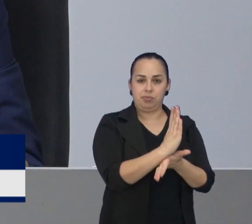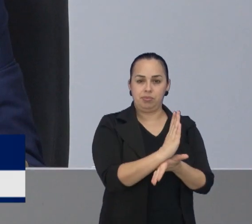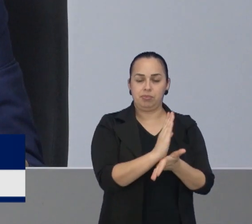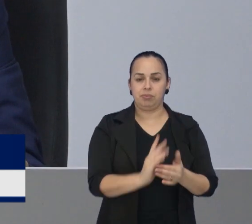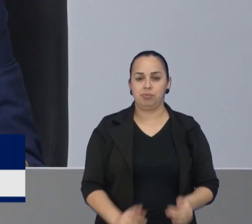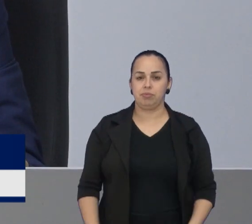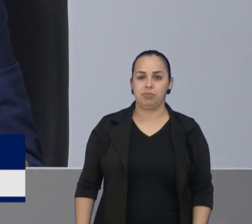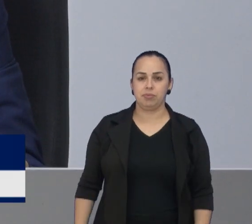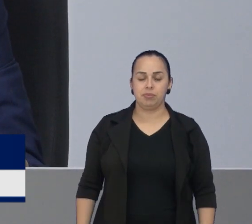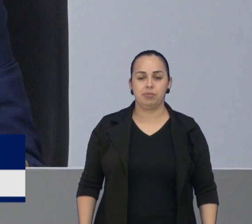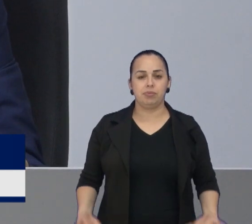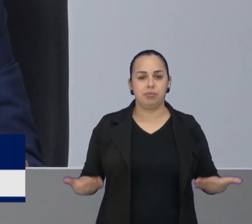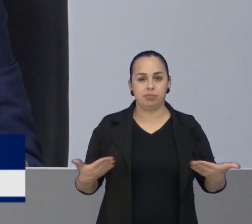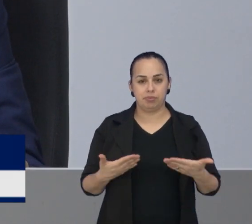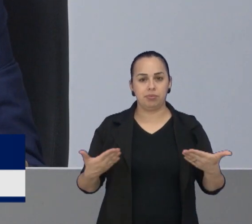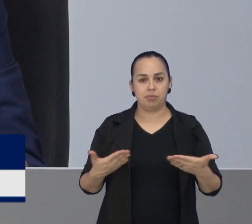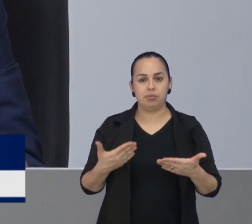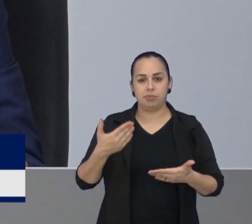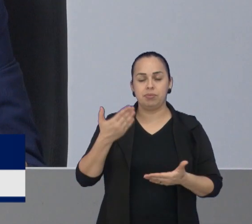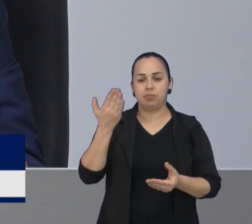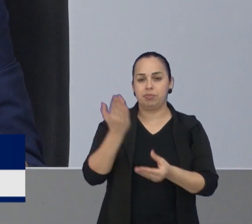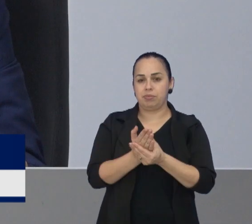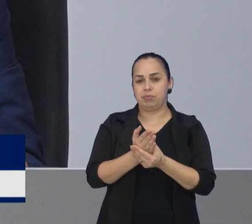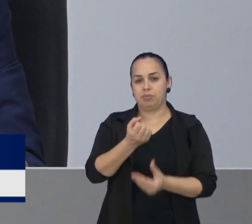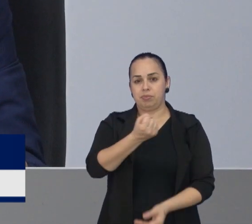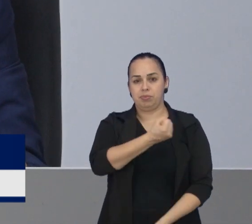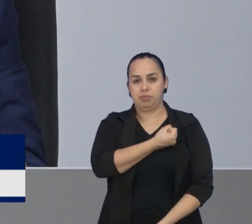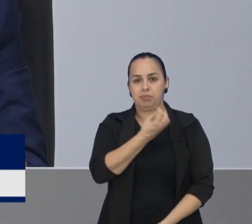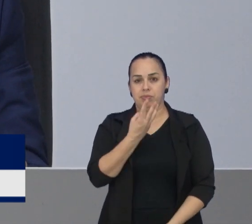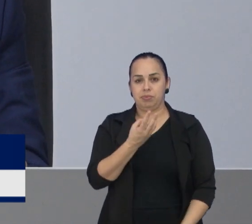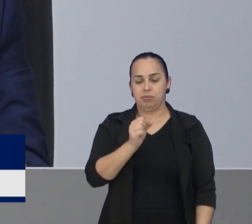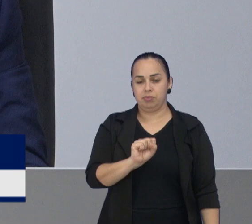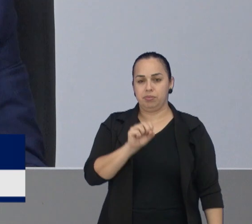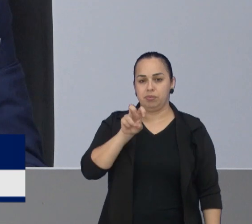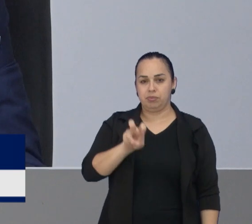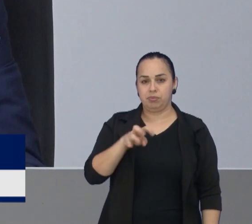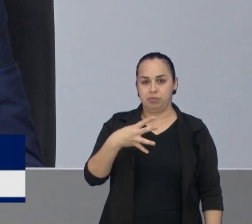unanimidade. Em discussão, o processo de número